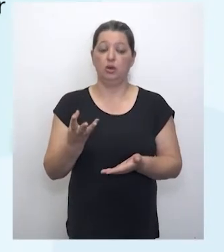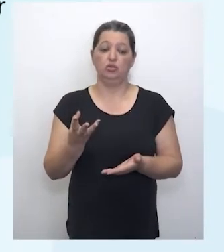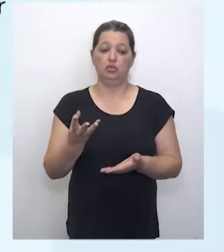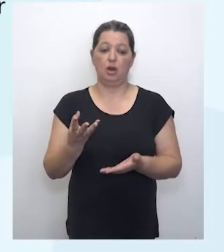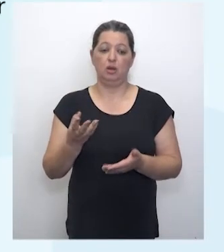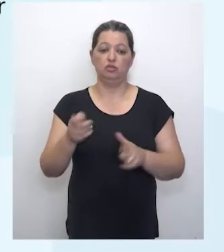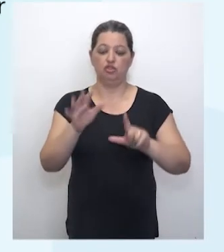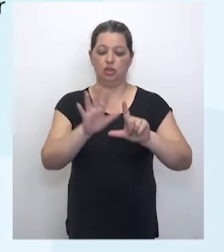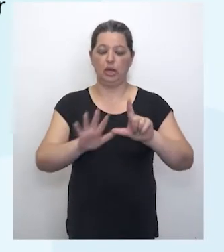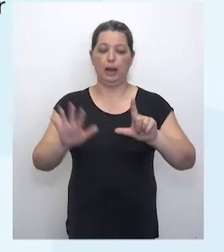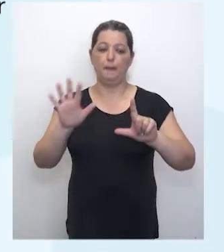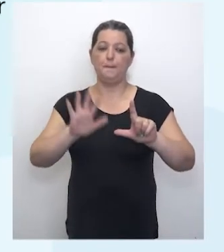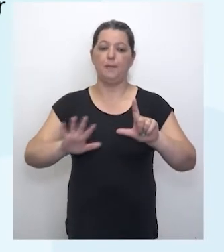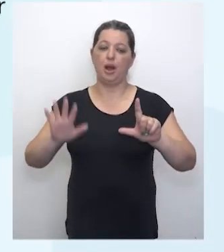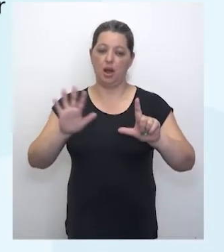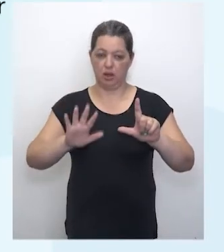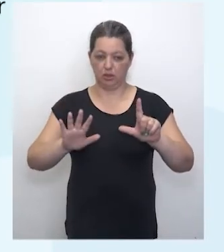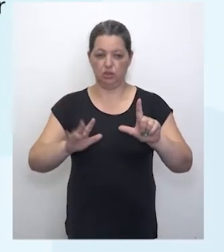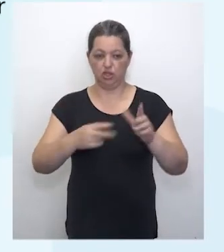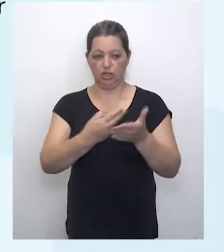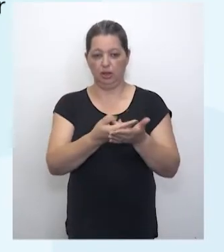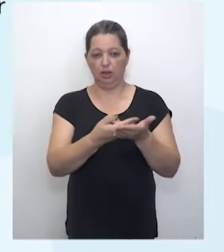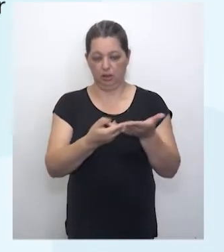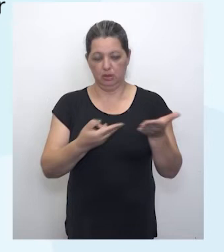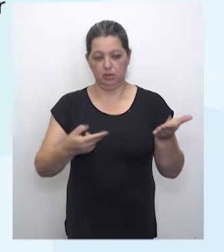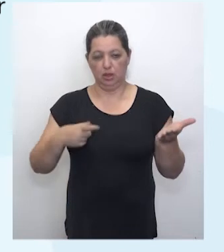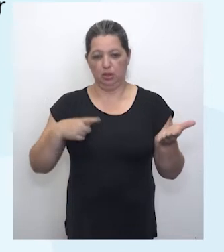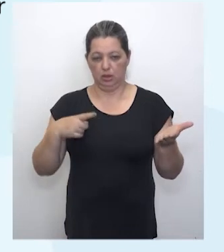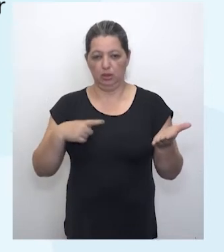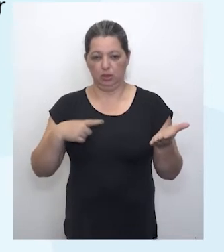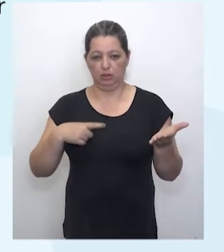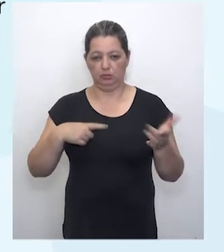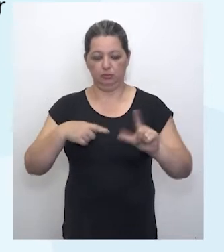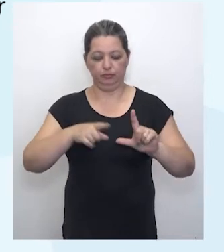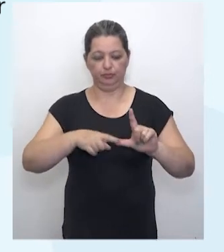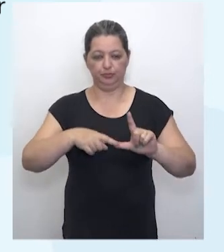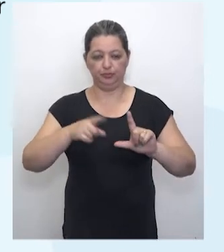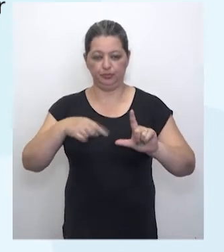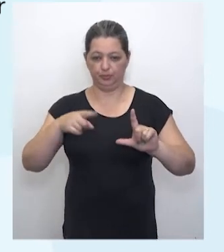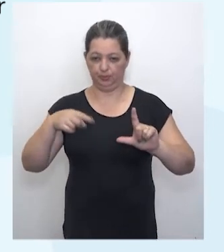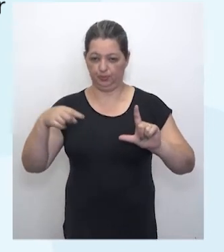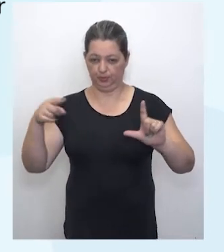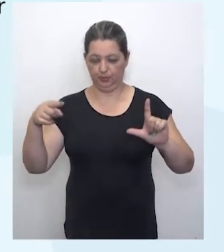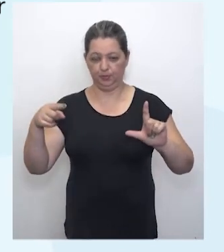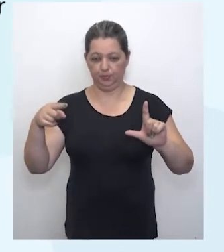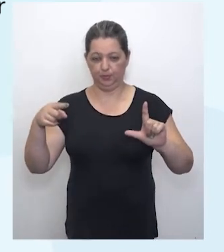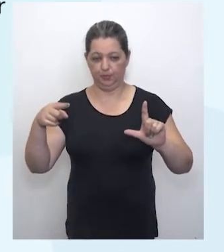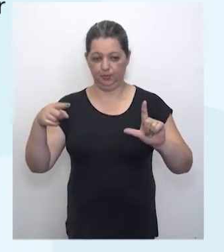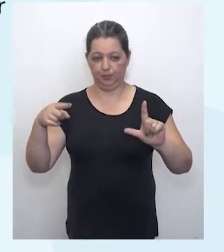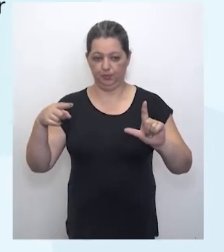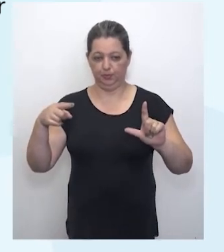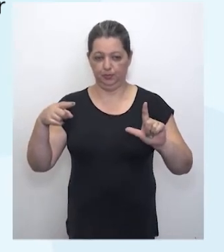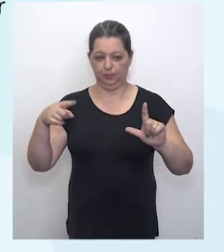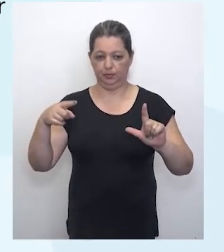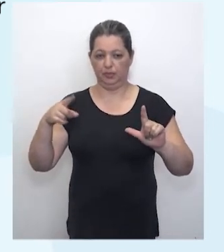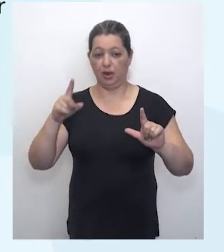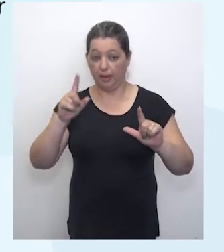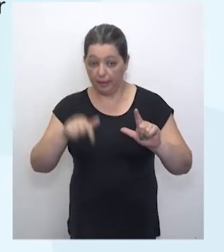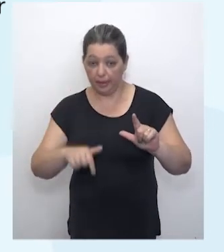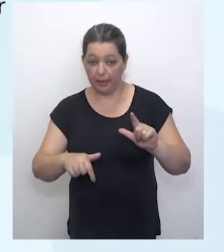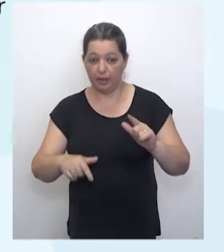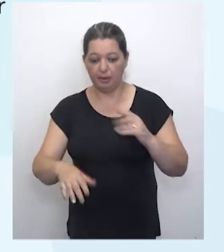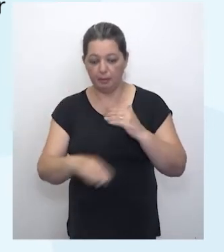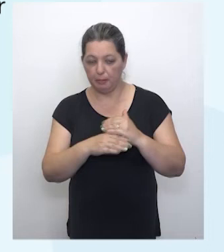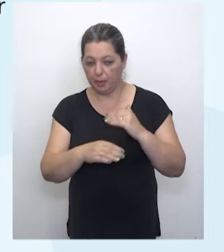das imagens, das figuras que contém os pictogramas, ela é proporcional aos